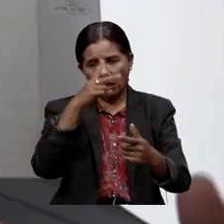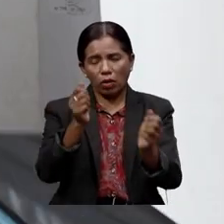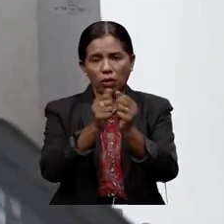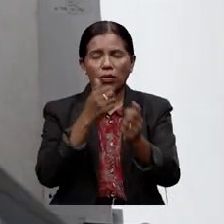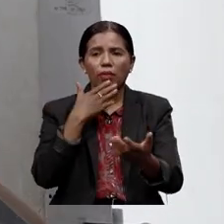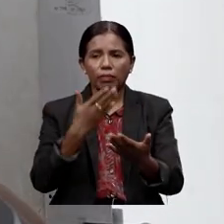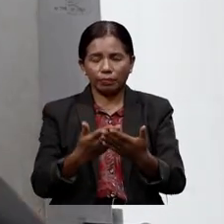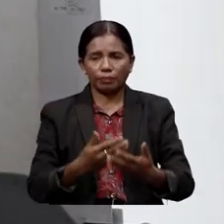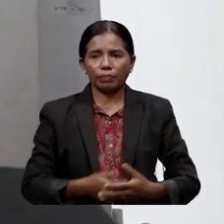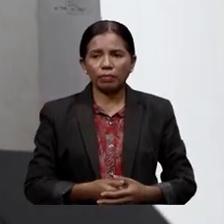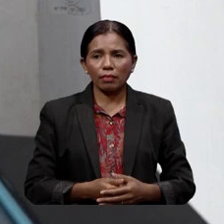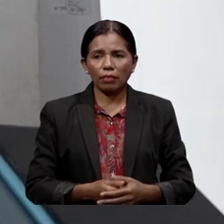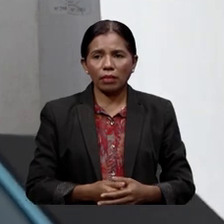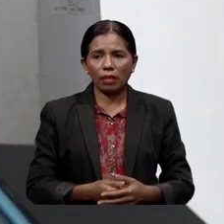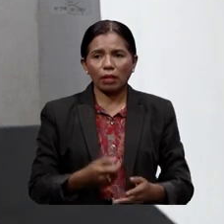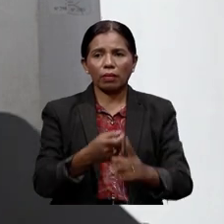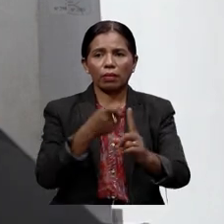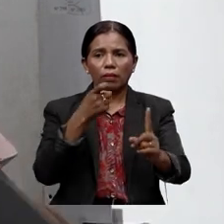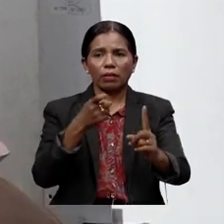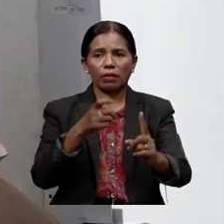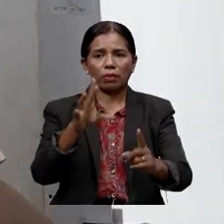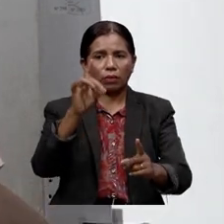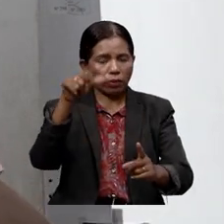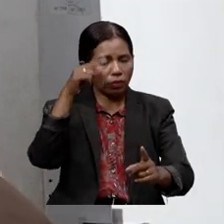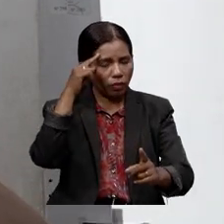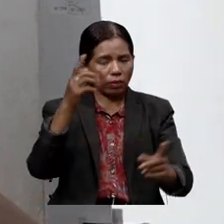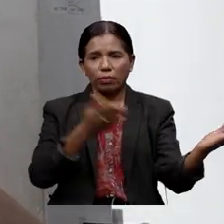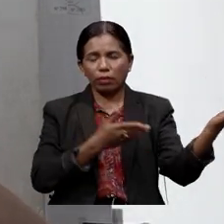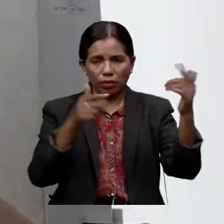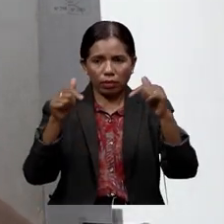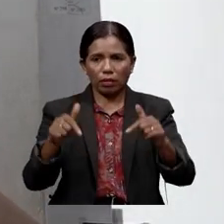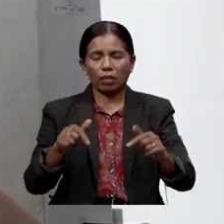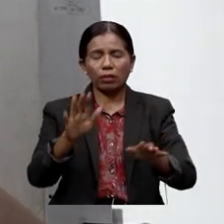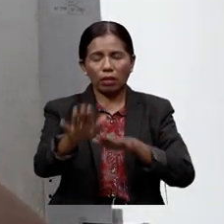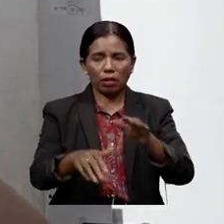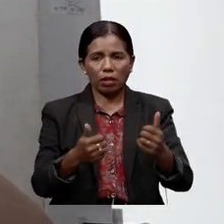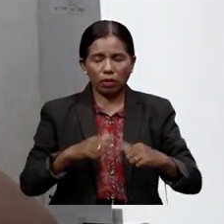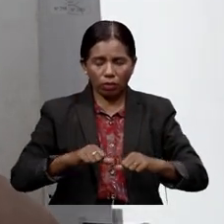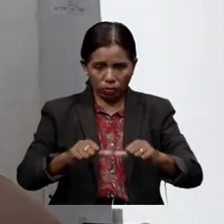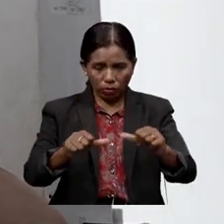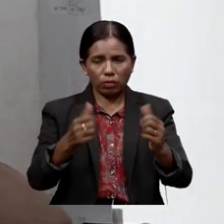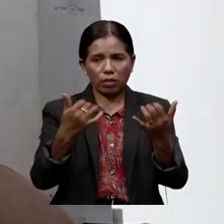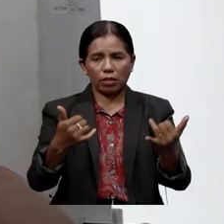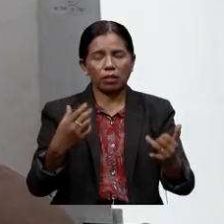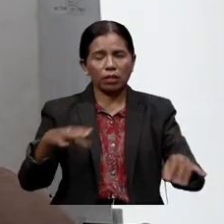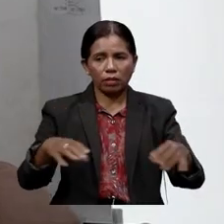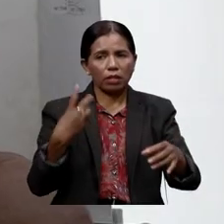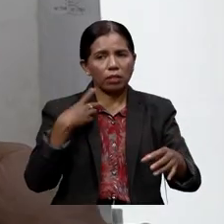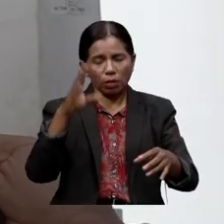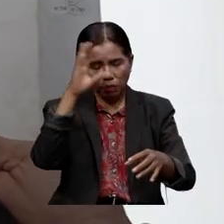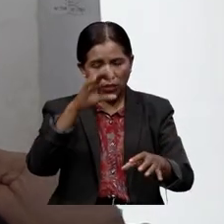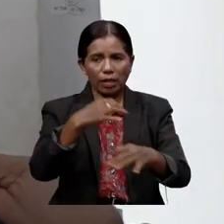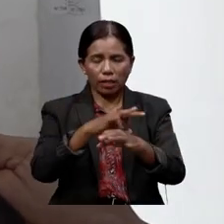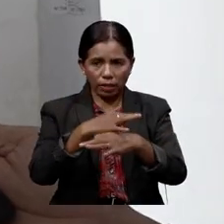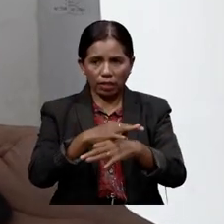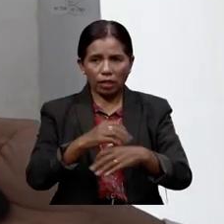Lá está o Gostar, né? Lá, lá, né? Você vê o tal governo com mais galé. Nem lá, lá, agora, né? O sistema de Hansa, né? Ele busca para a Rita. O tuan, então,